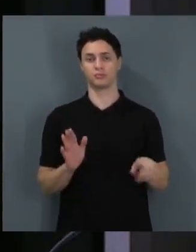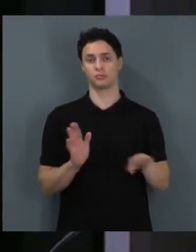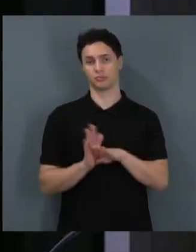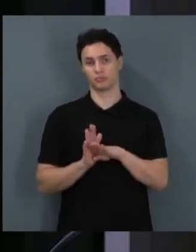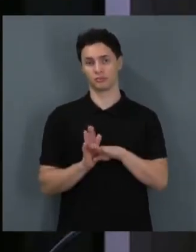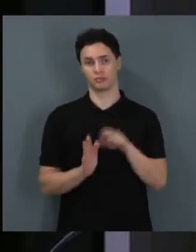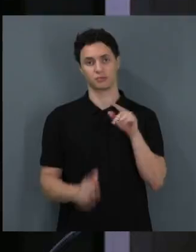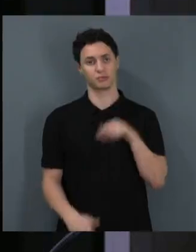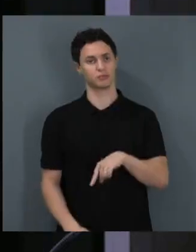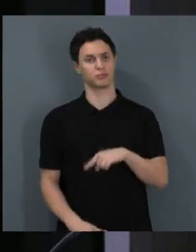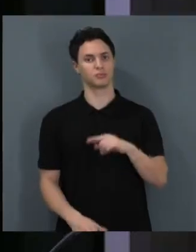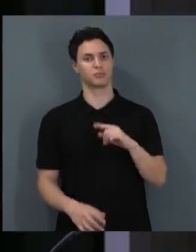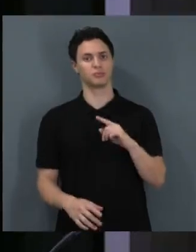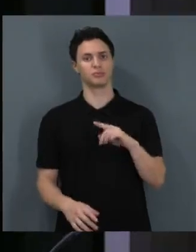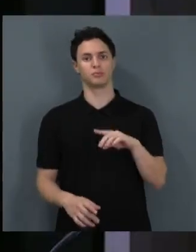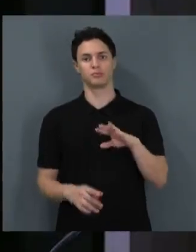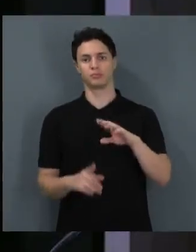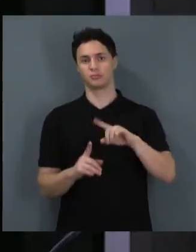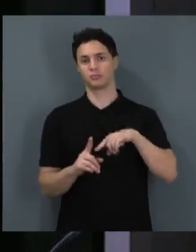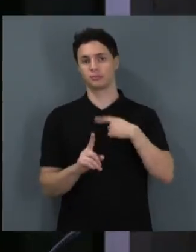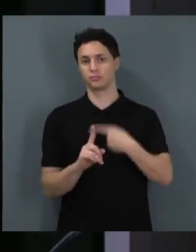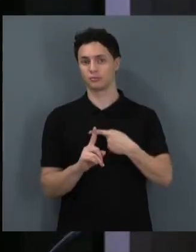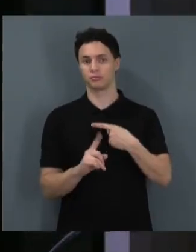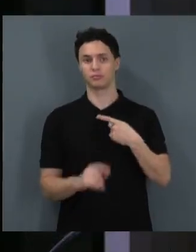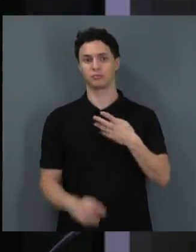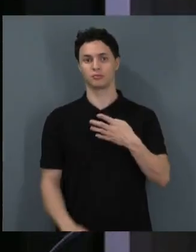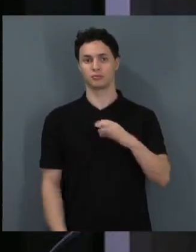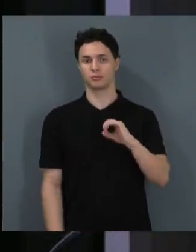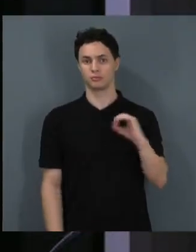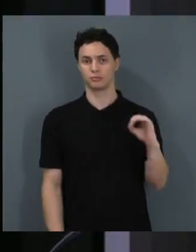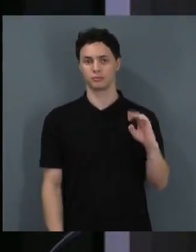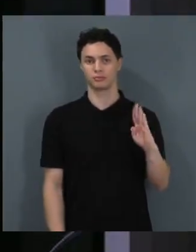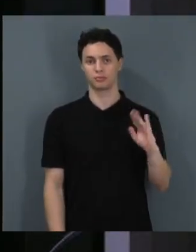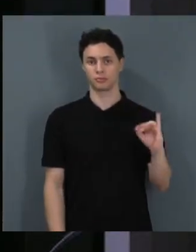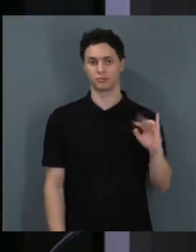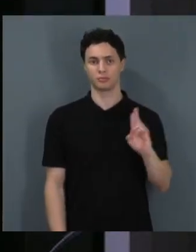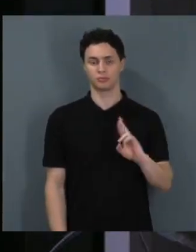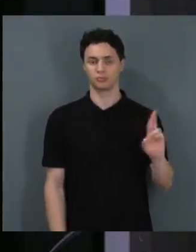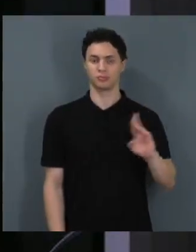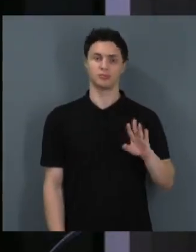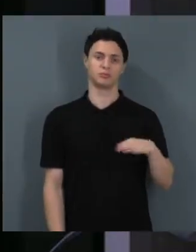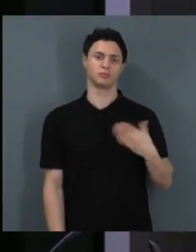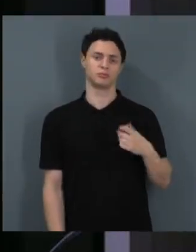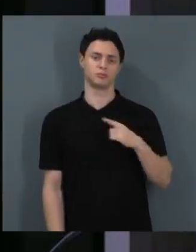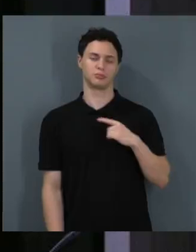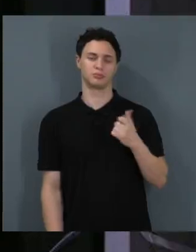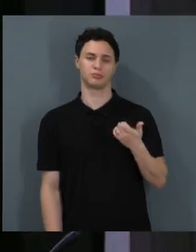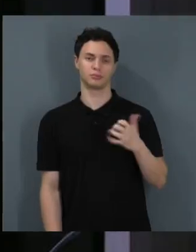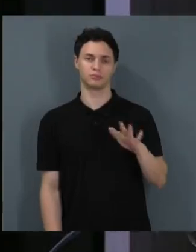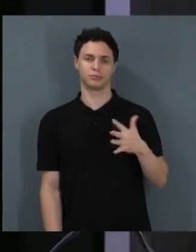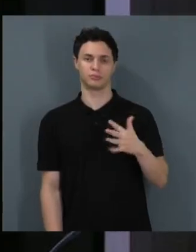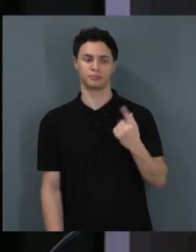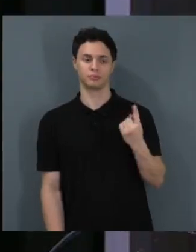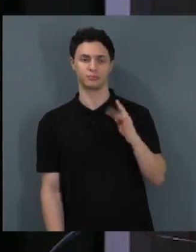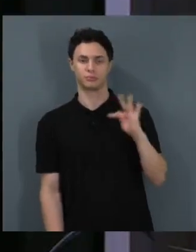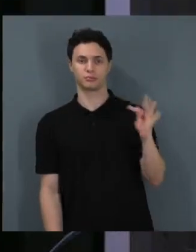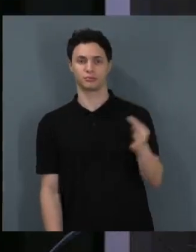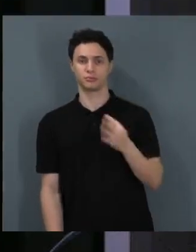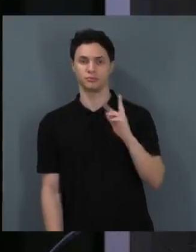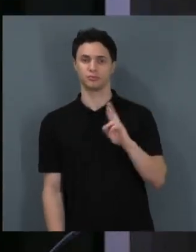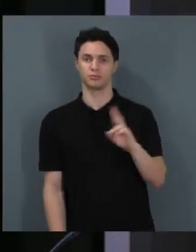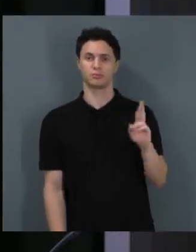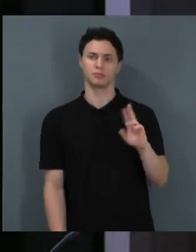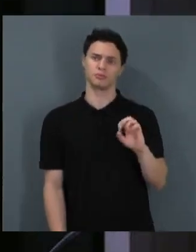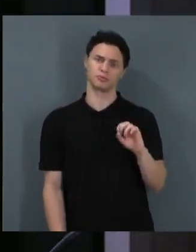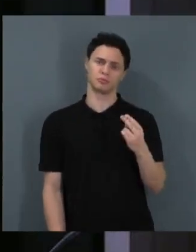acrescem mais 400 bilhões de reais. Então, nós teremos aí alguma coisa como 1 trilhão de reais ou perto